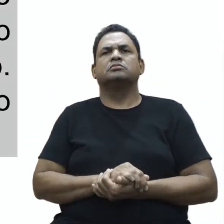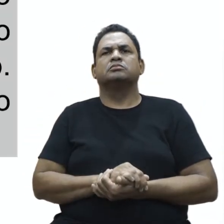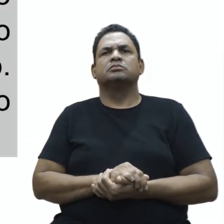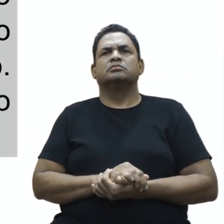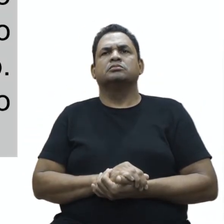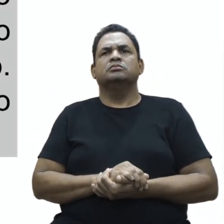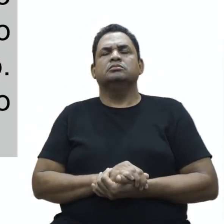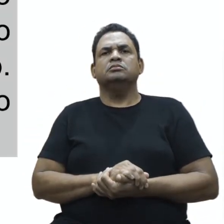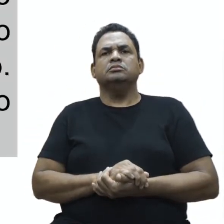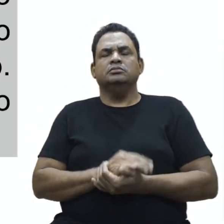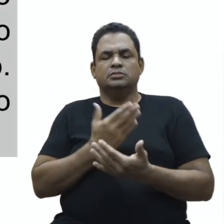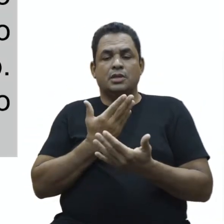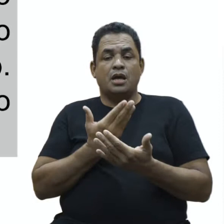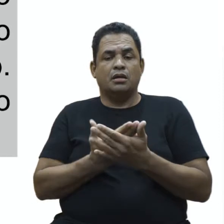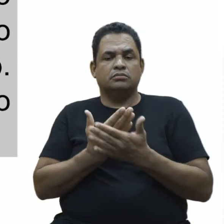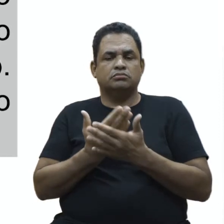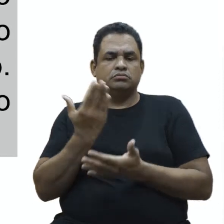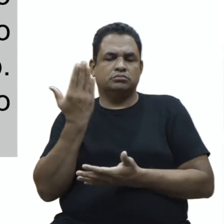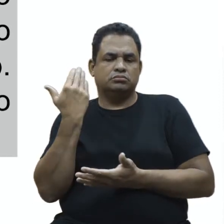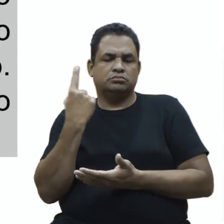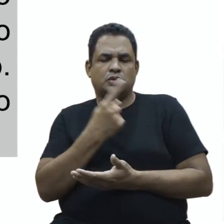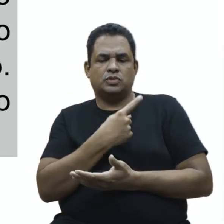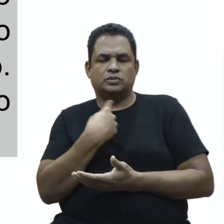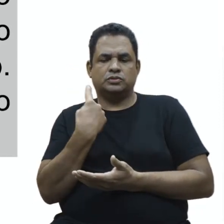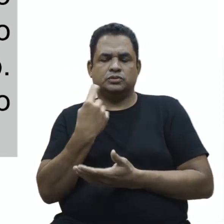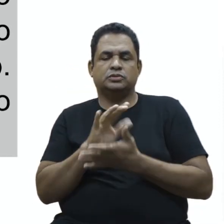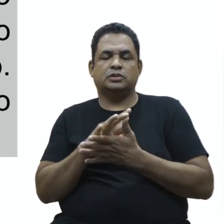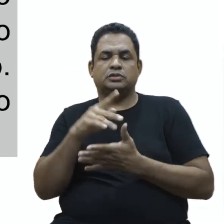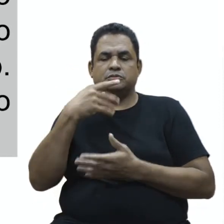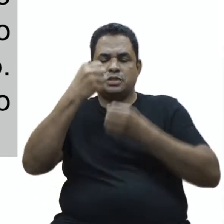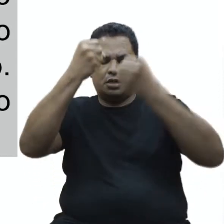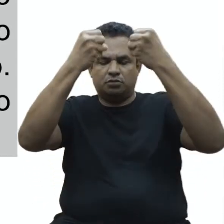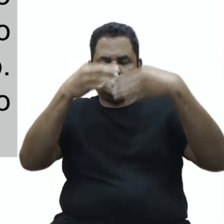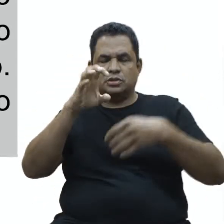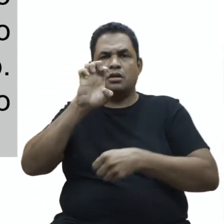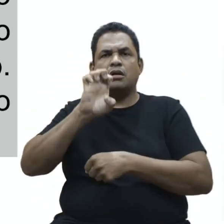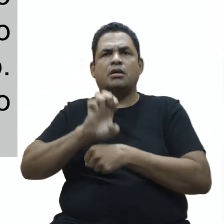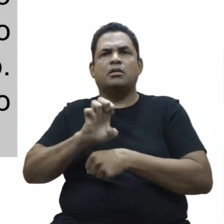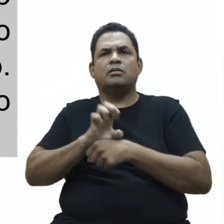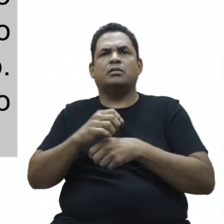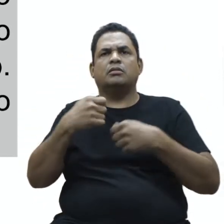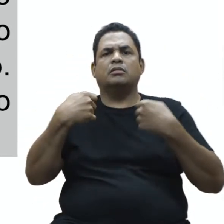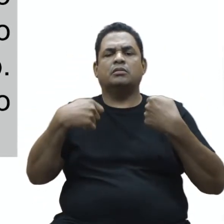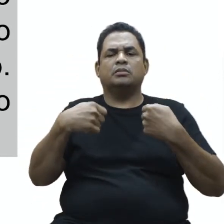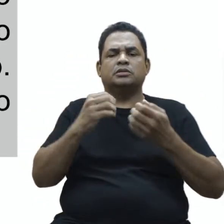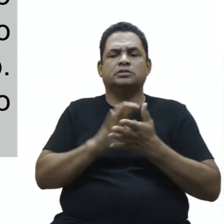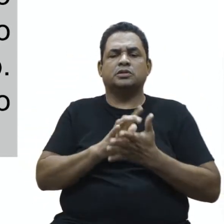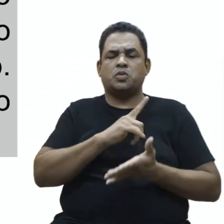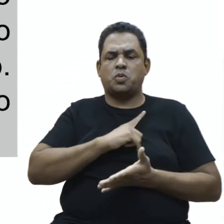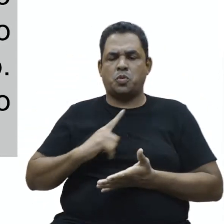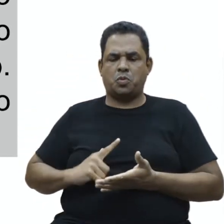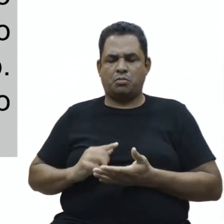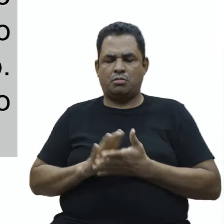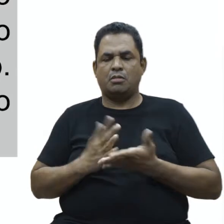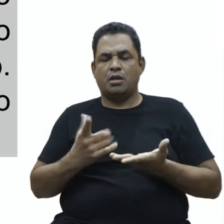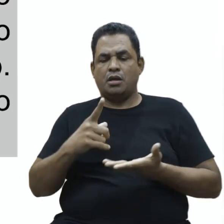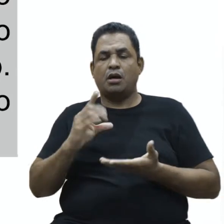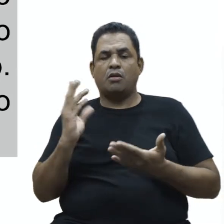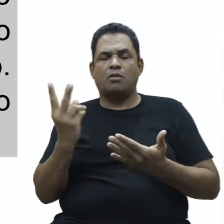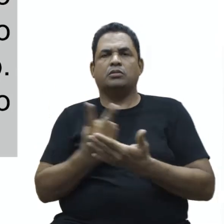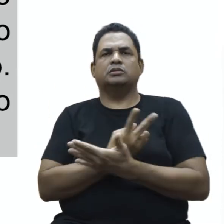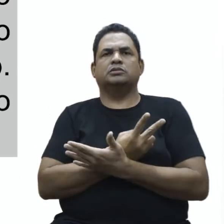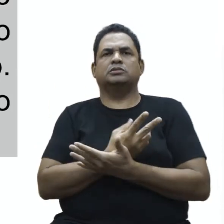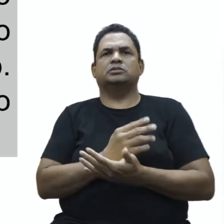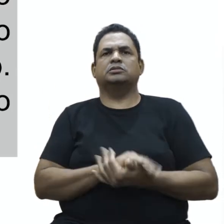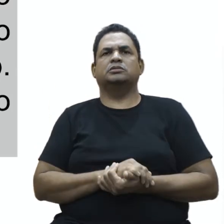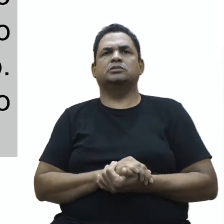Bom, na aula anterior, nós falamos o que é Estado, né? Que ele precisa do governo para existir. Hoje a gente vai falar